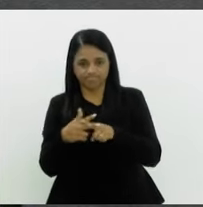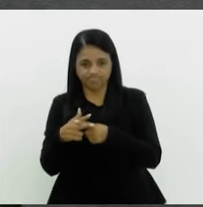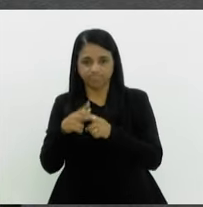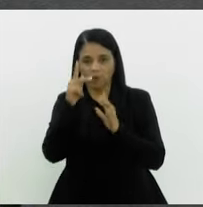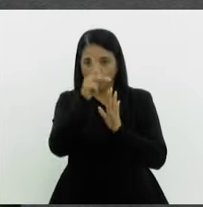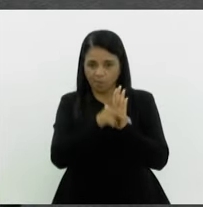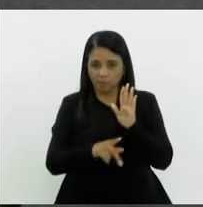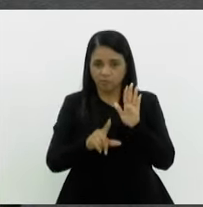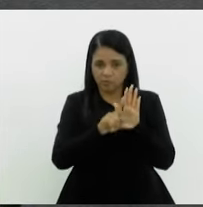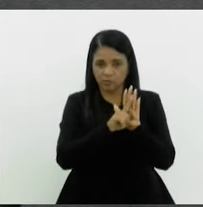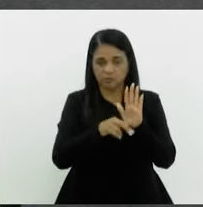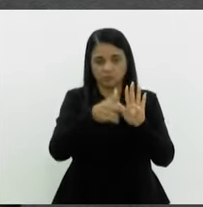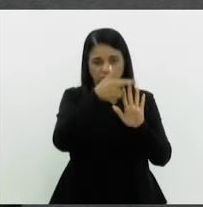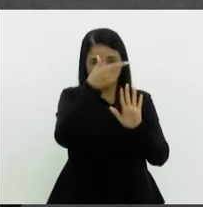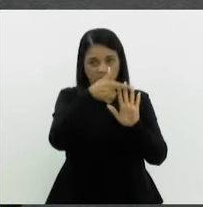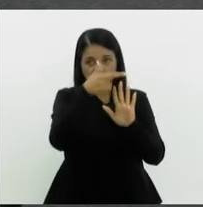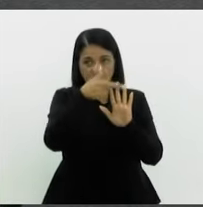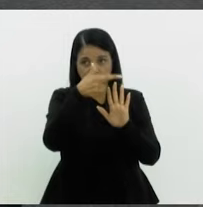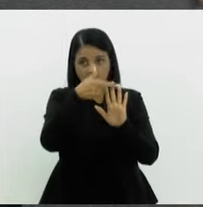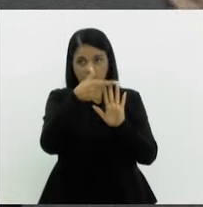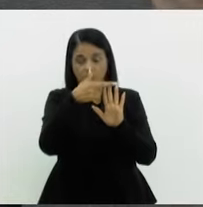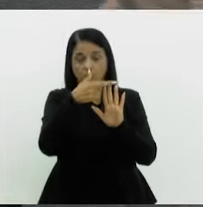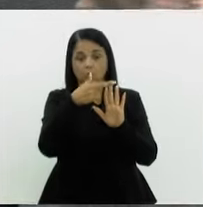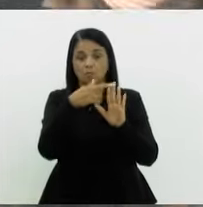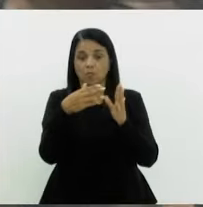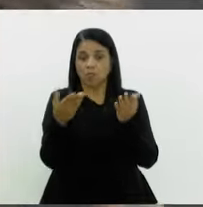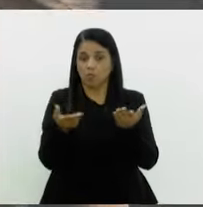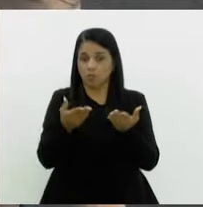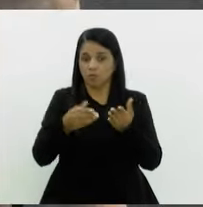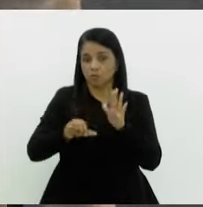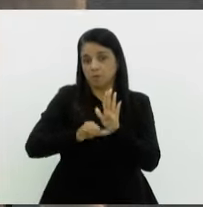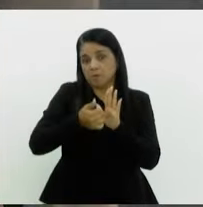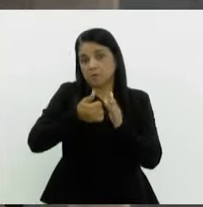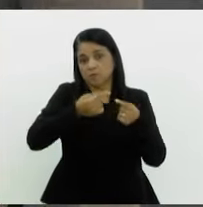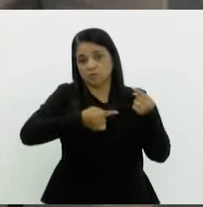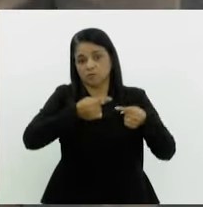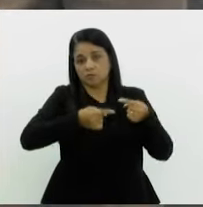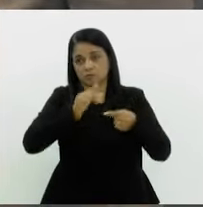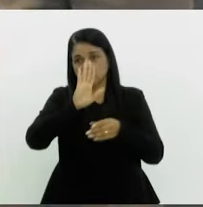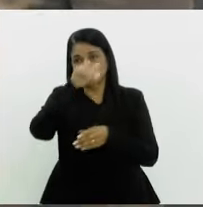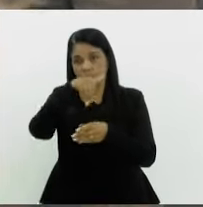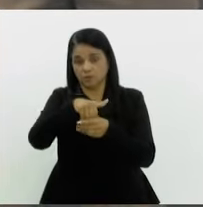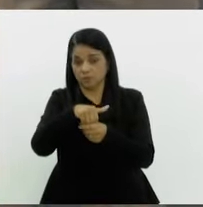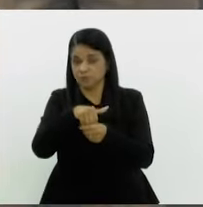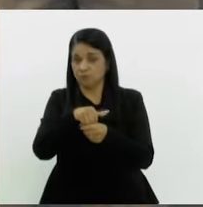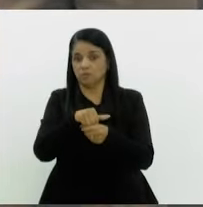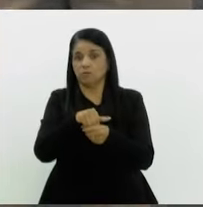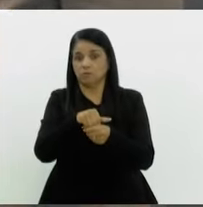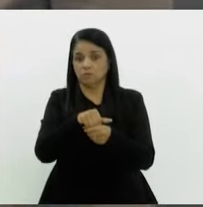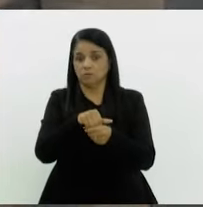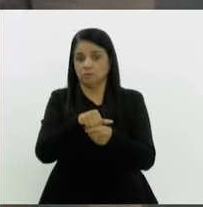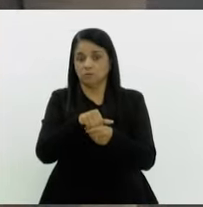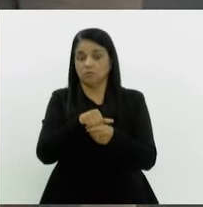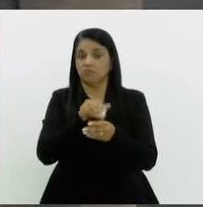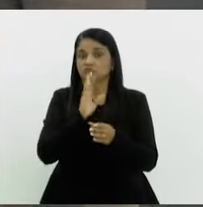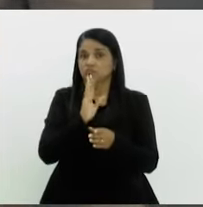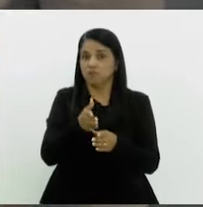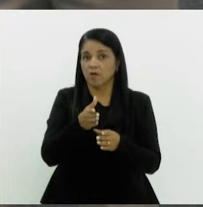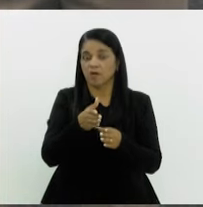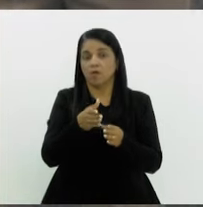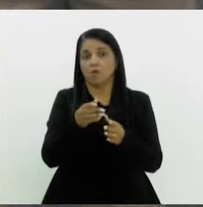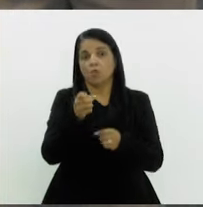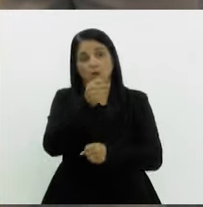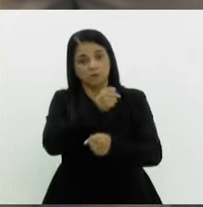projeto de resolução hoje, ele deveria vir em primeira discussão em votação, né? Porque a gente já fez lá no